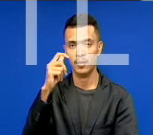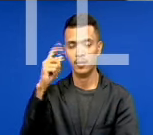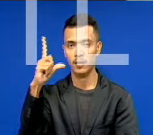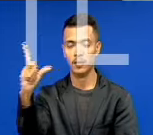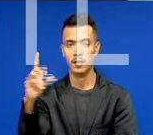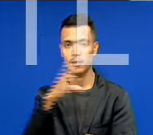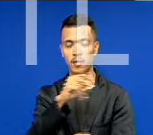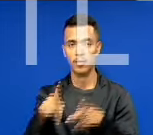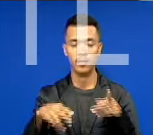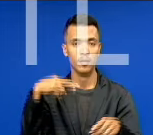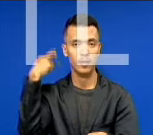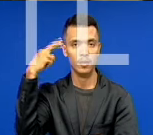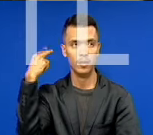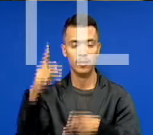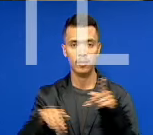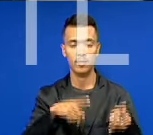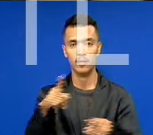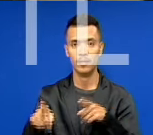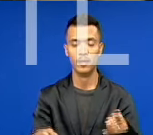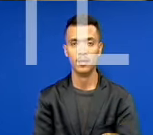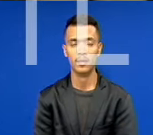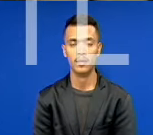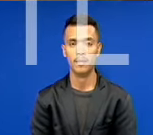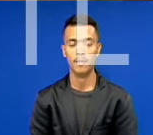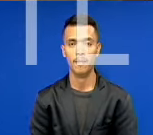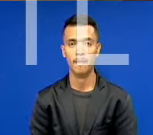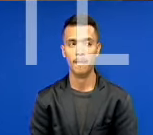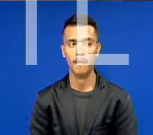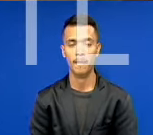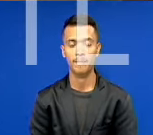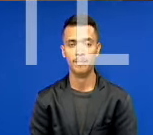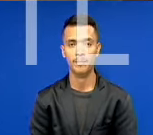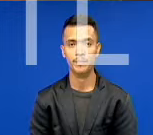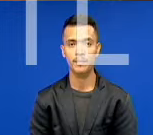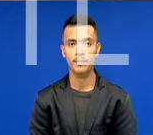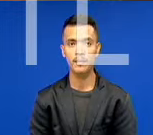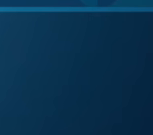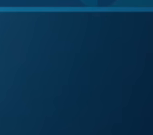no Rádio Comunidade Manatuto. Husi Manatuto, Franz da Costa Simenes, ba RTL.